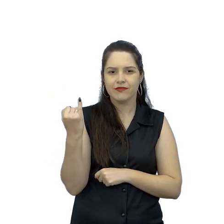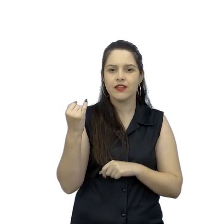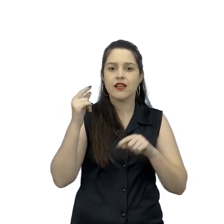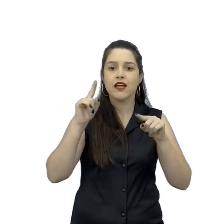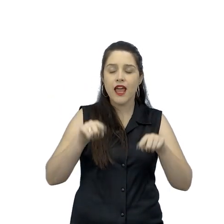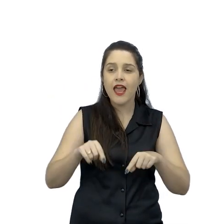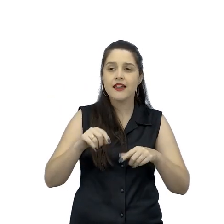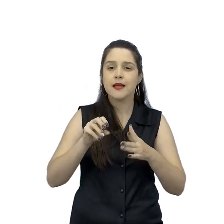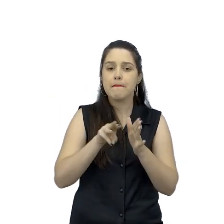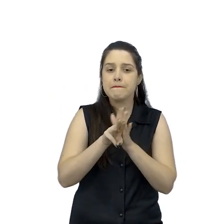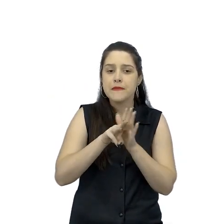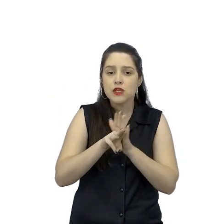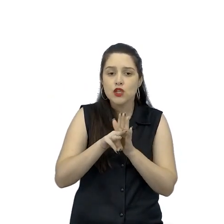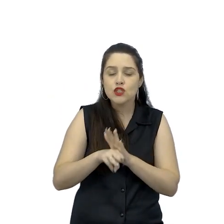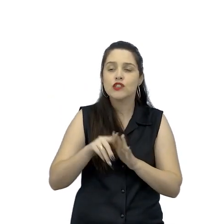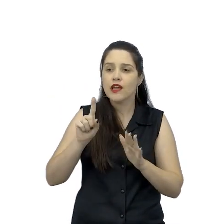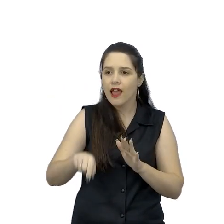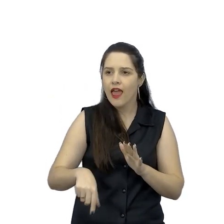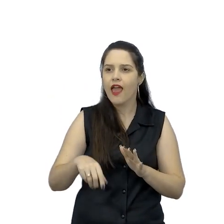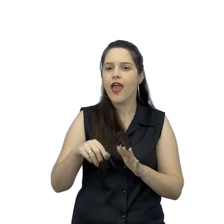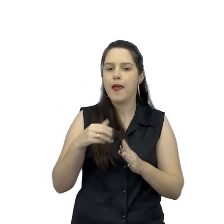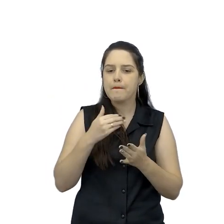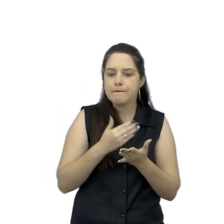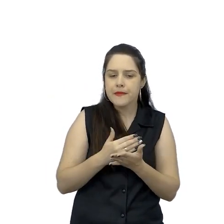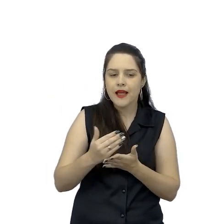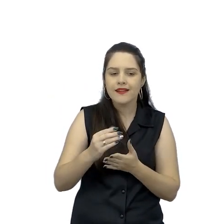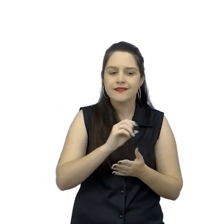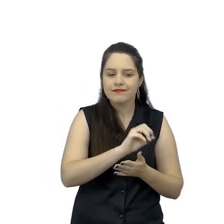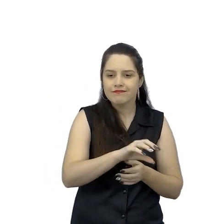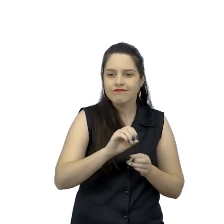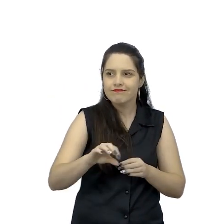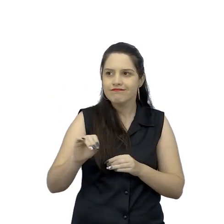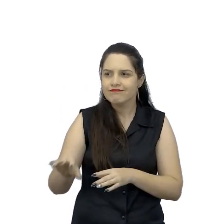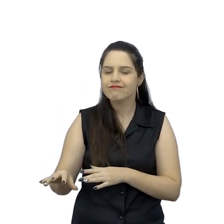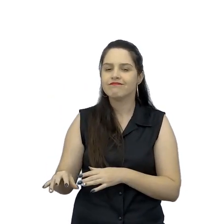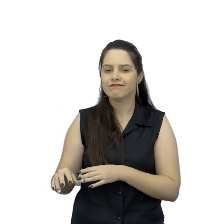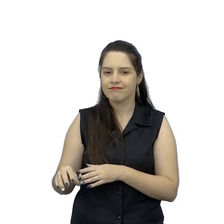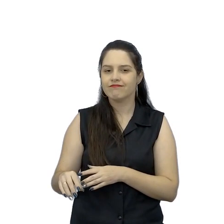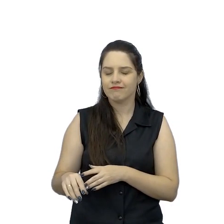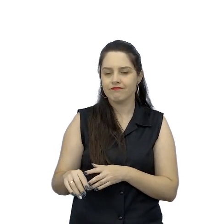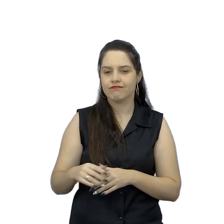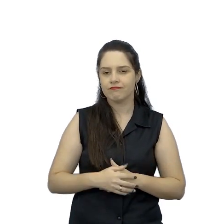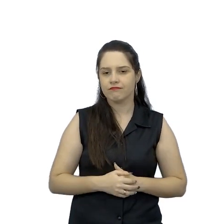nessa metodologia, segundo a Lilian Bassic e o José Morin,